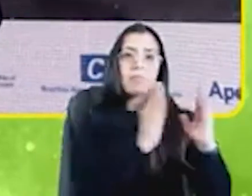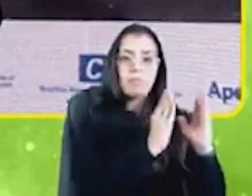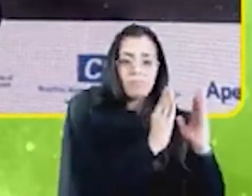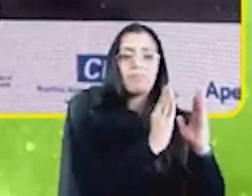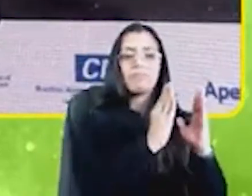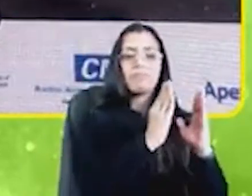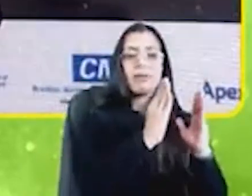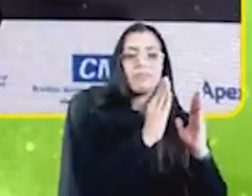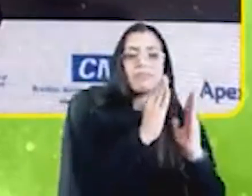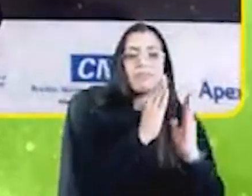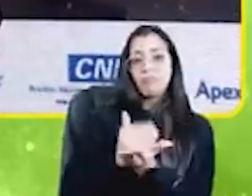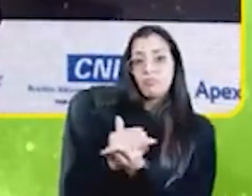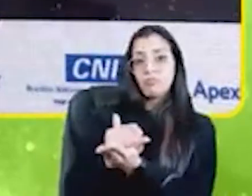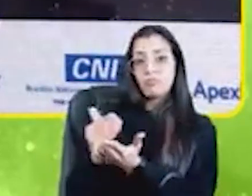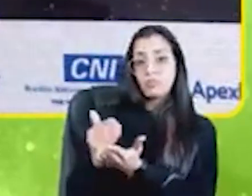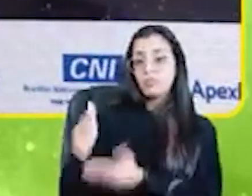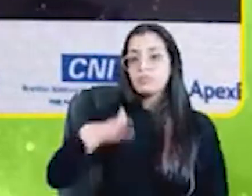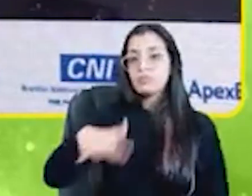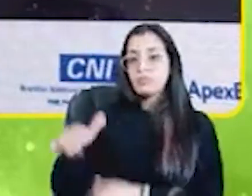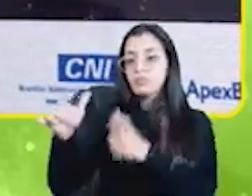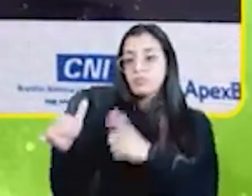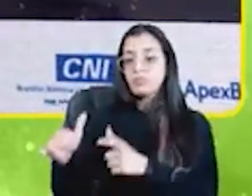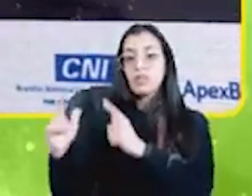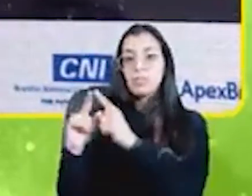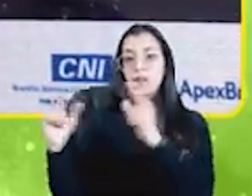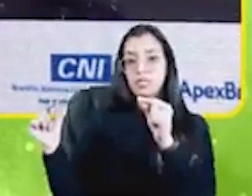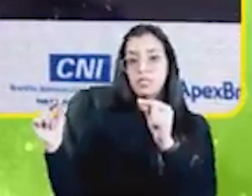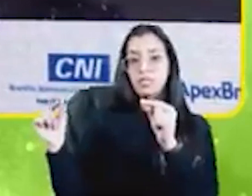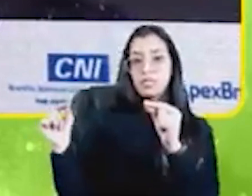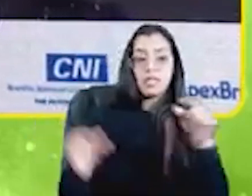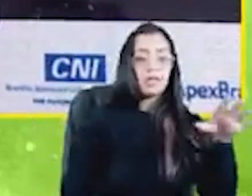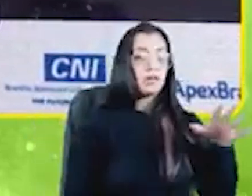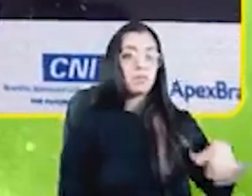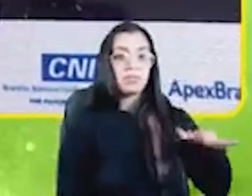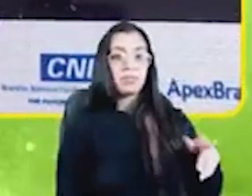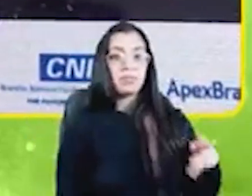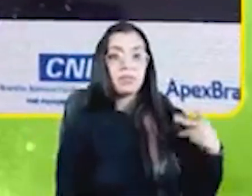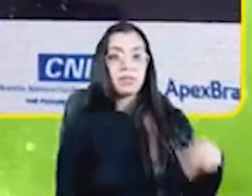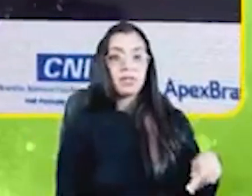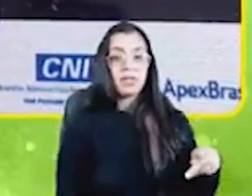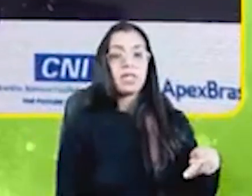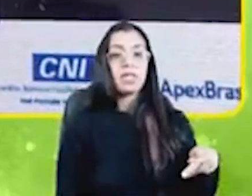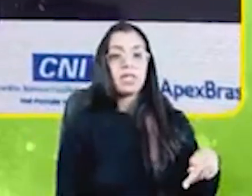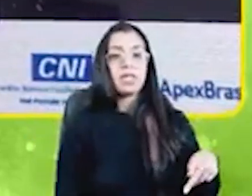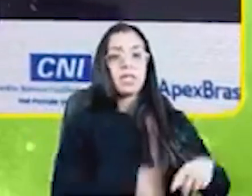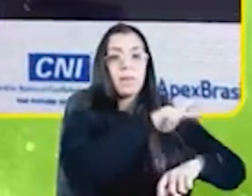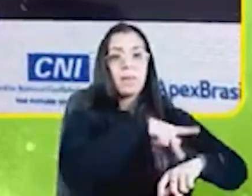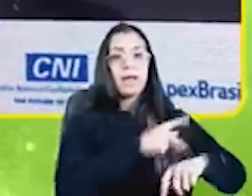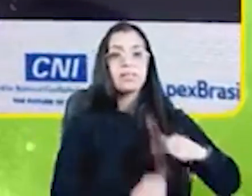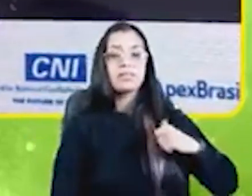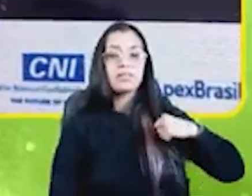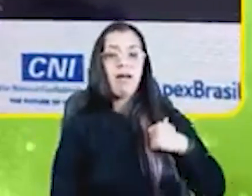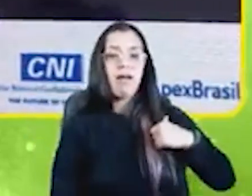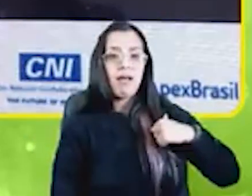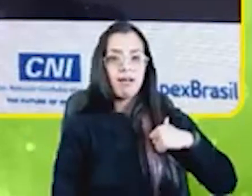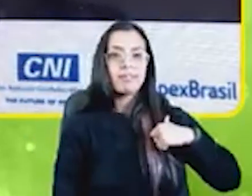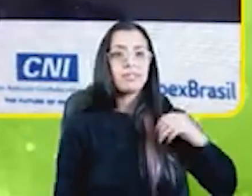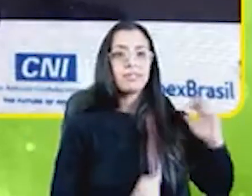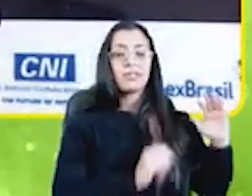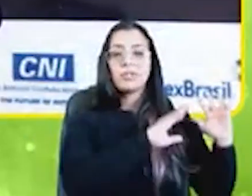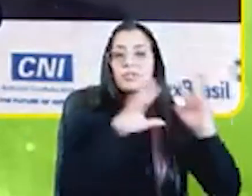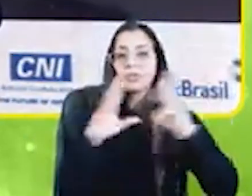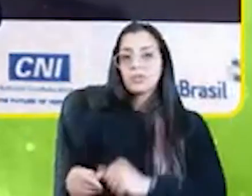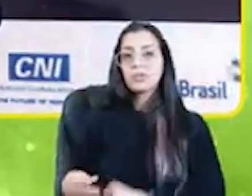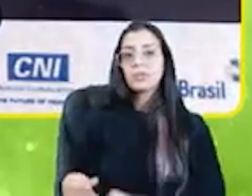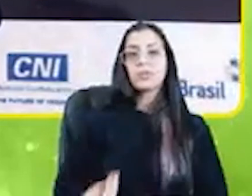a partir de um estúdio em Brasília quantos os daqui de Glasgow tá são todos disponíveis no portal do Ministério do